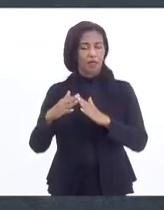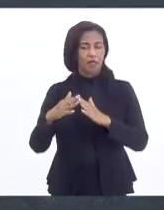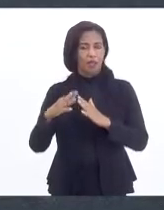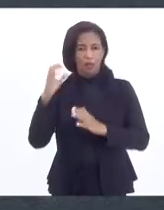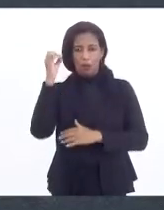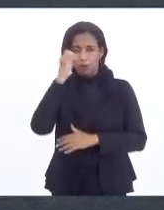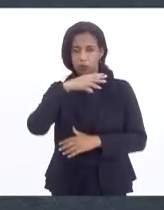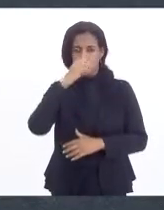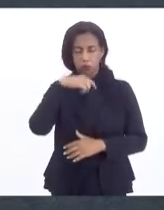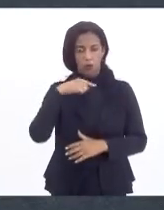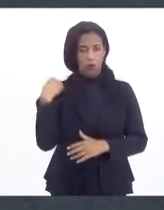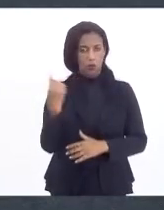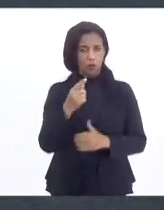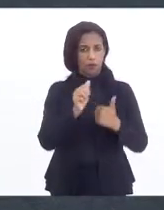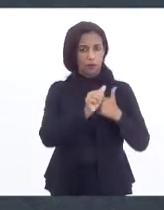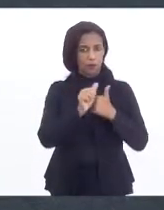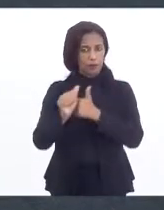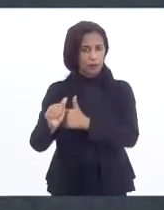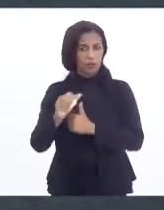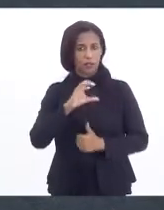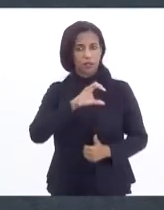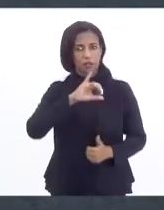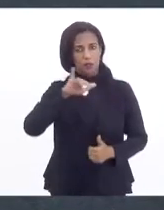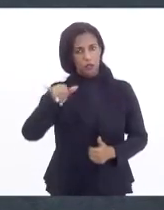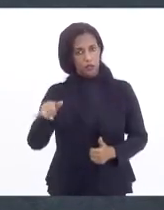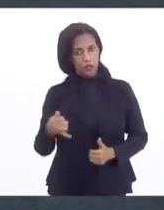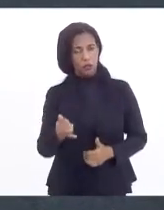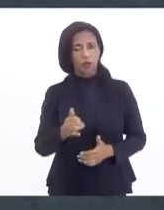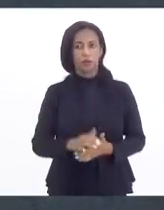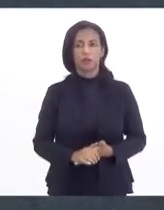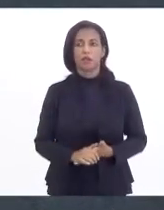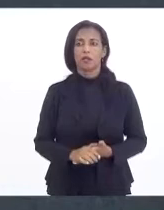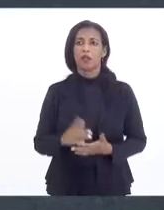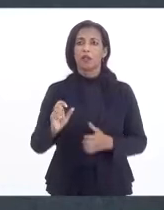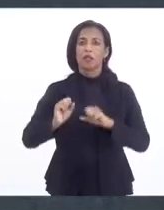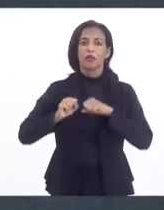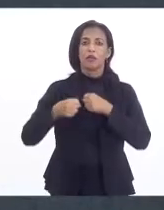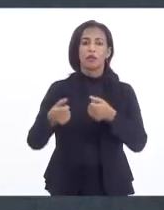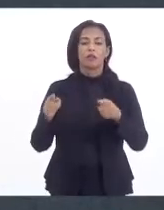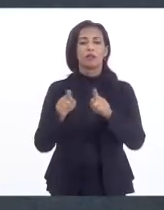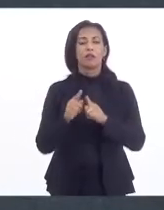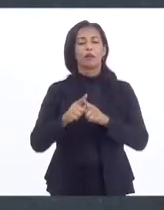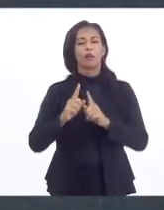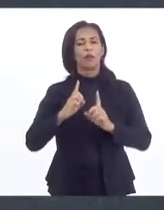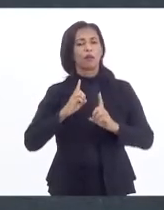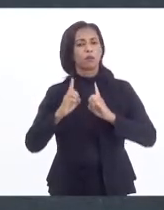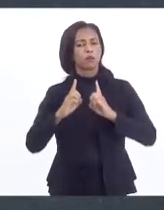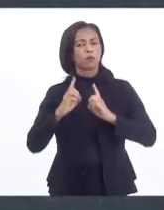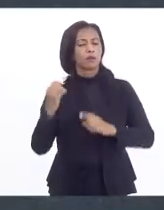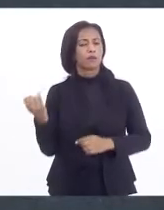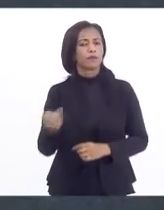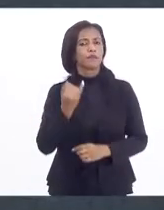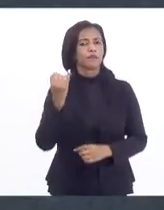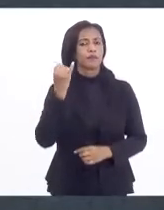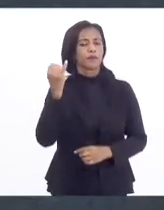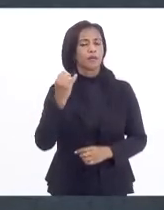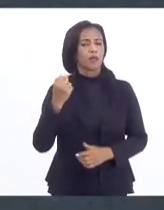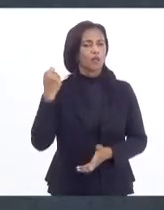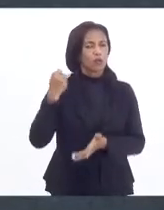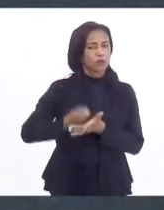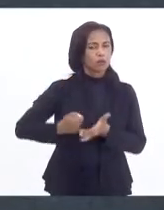vamos seguir o parecer dado à CCJ e reforçando aqui o debate tão fundamental da